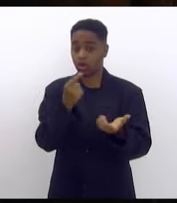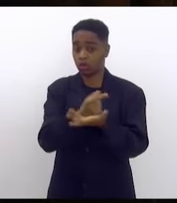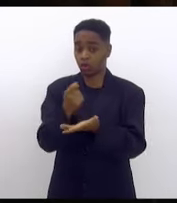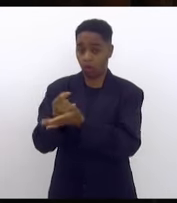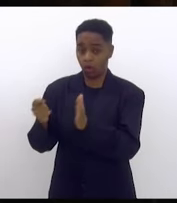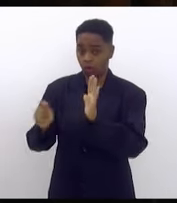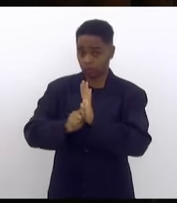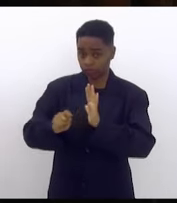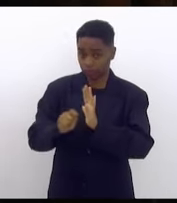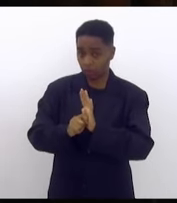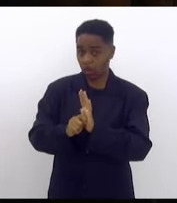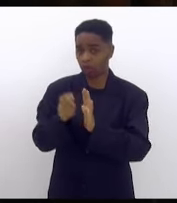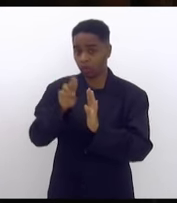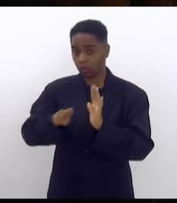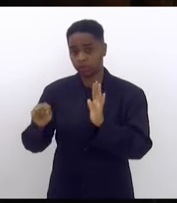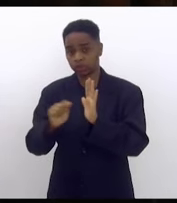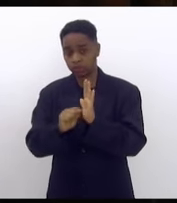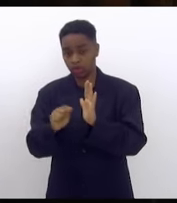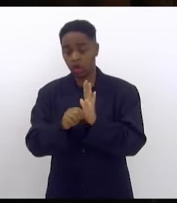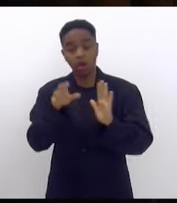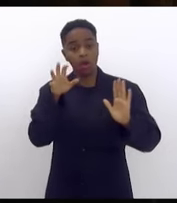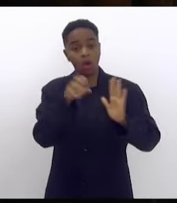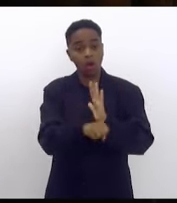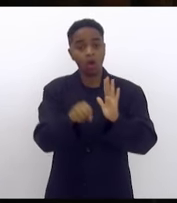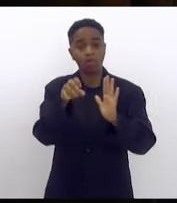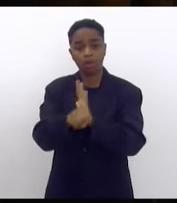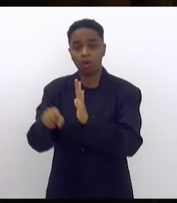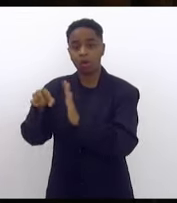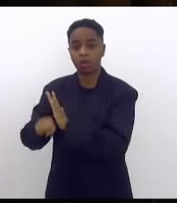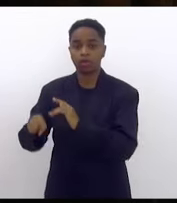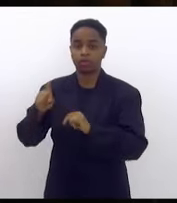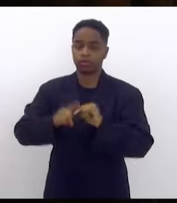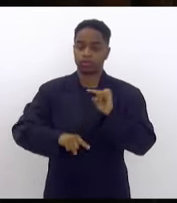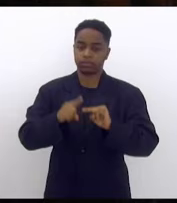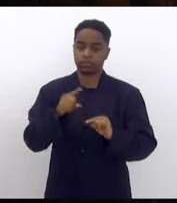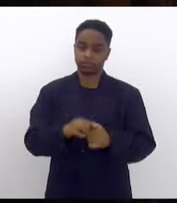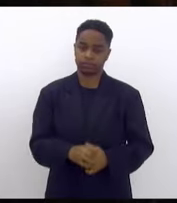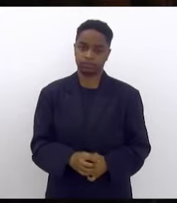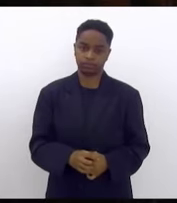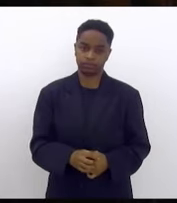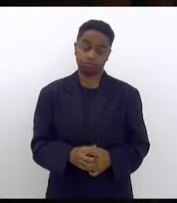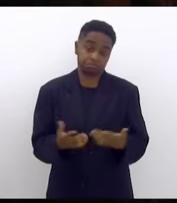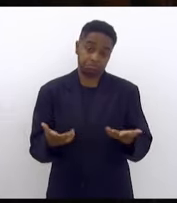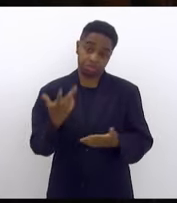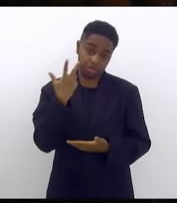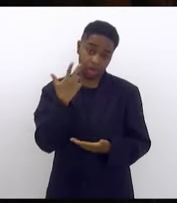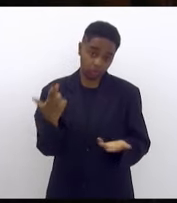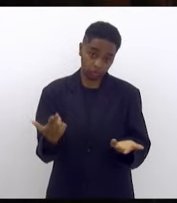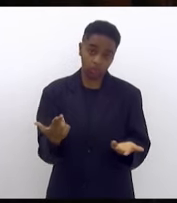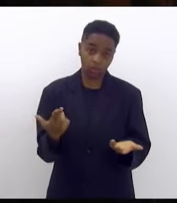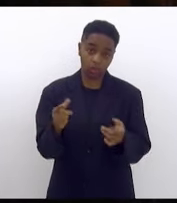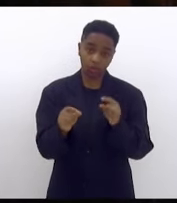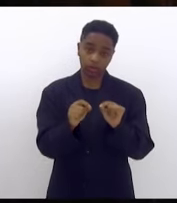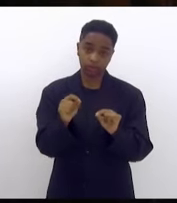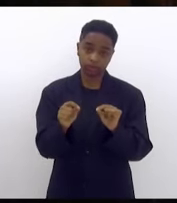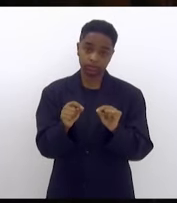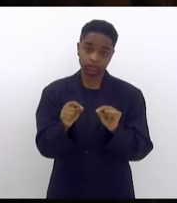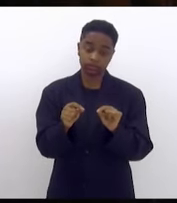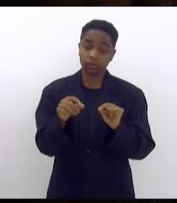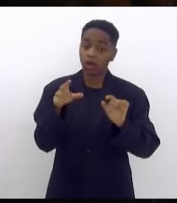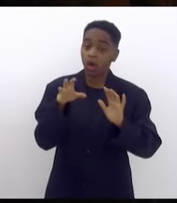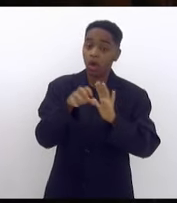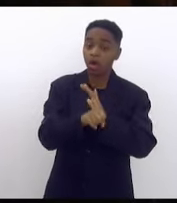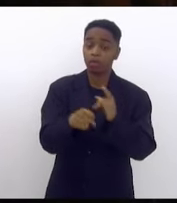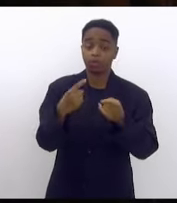Rocha, estão furtando os equipamentos. É natural que só furtam porque tem